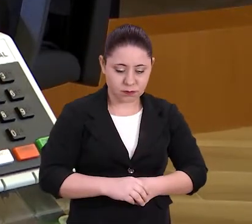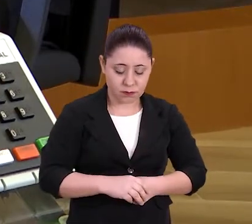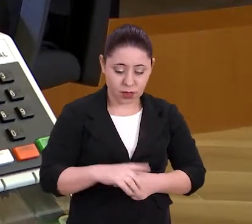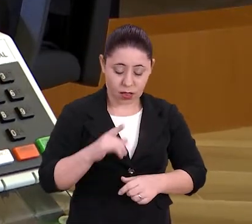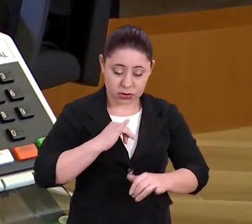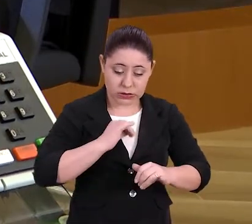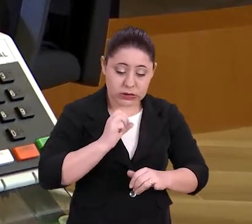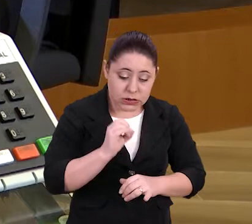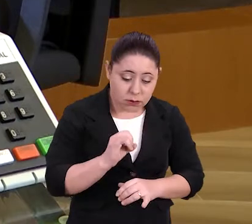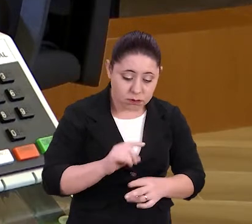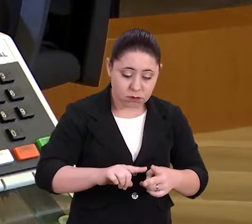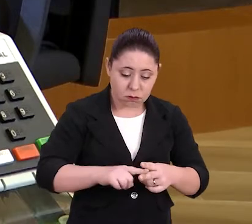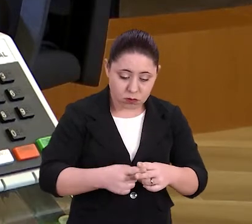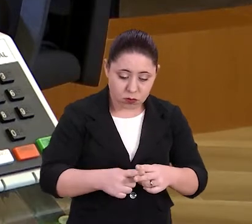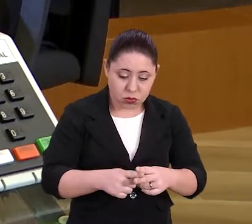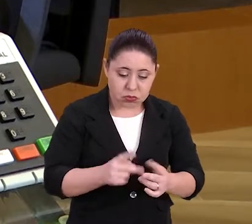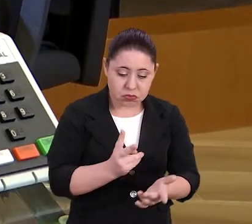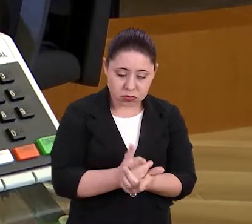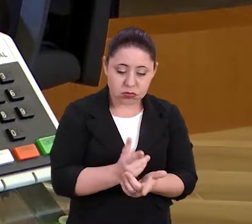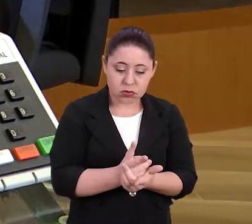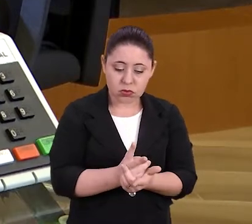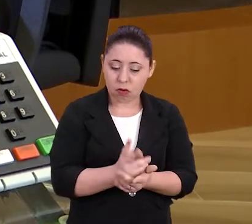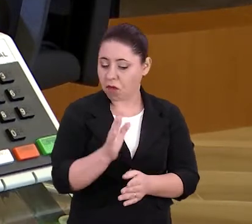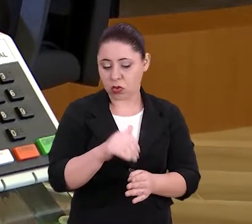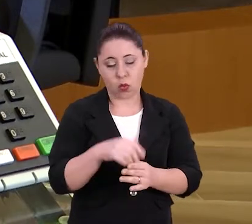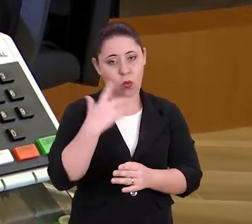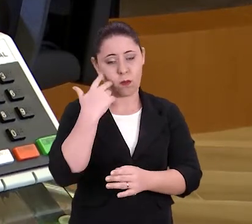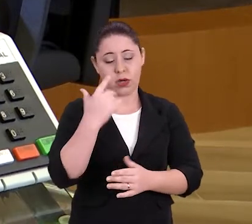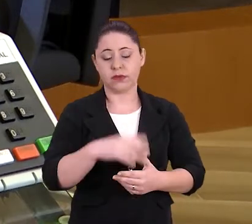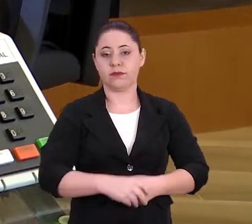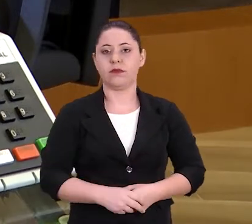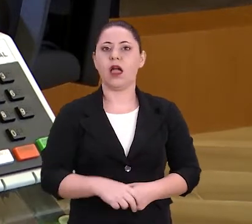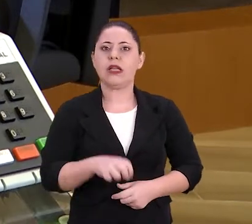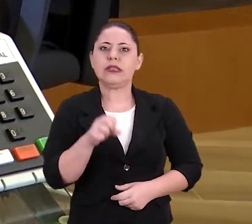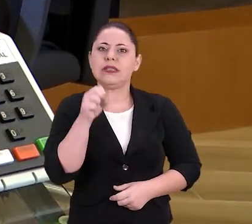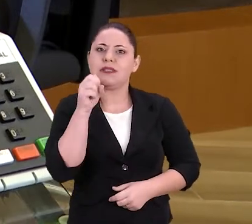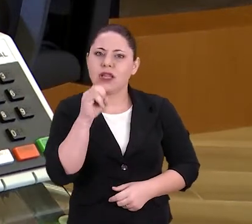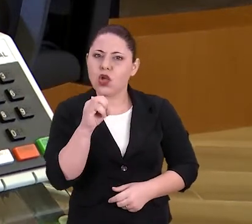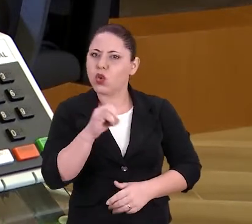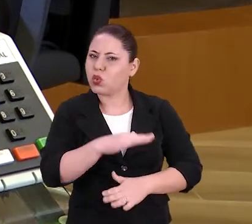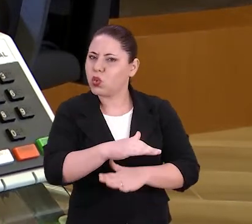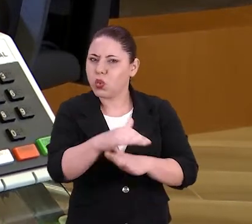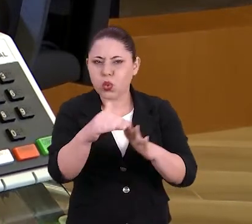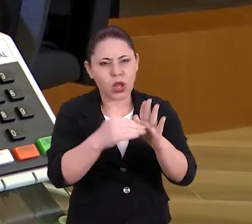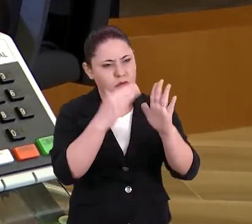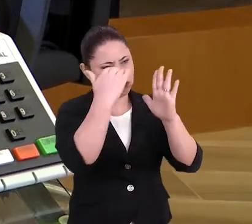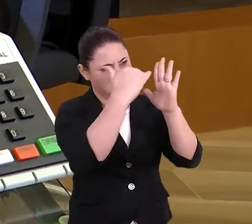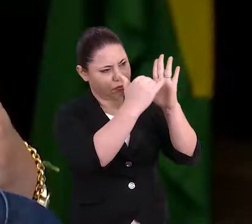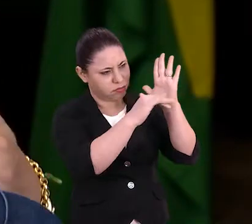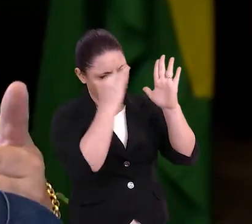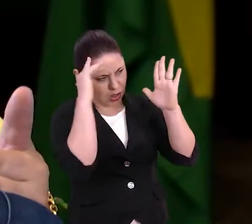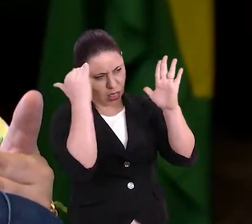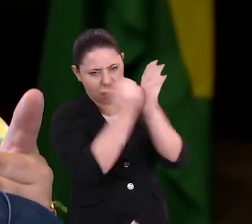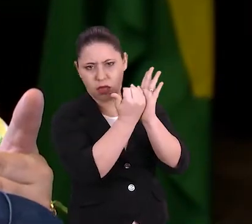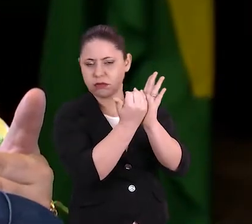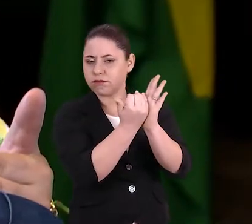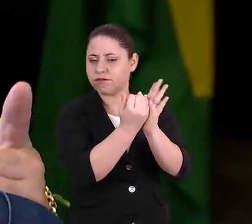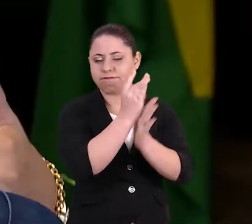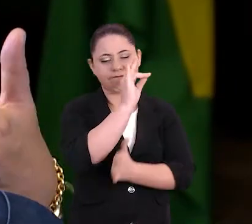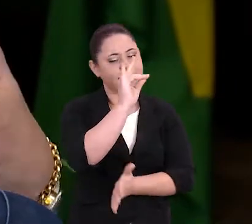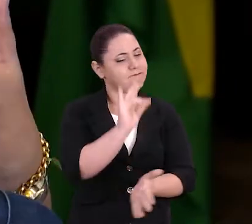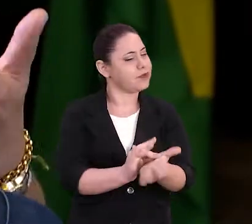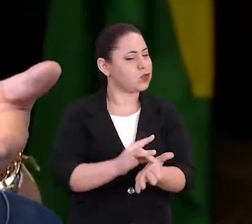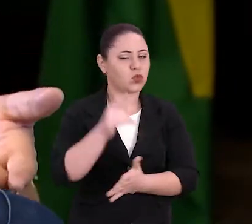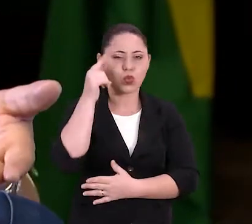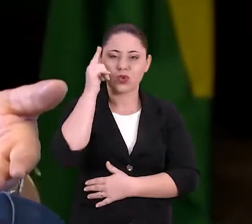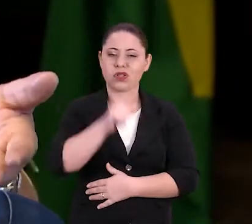bem, a votação corre o curso normal. Se, por acaso, todos os protocolos que a gente fez não for efetivo,